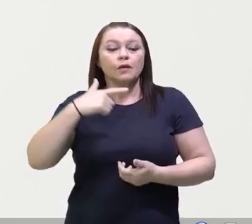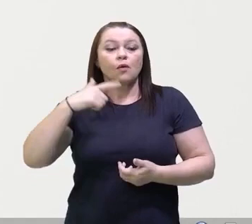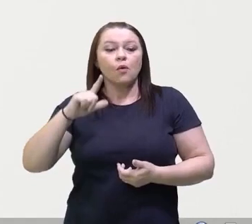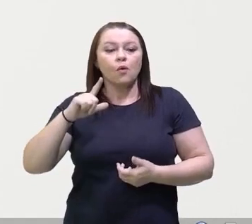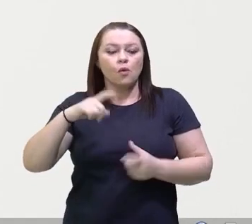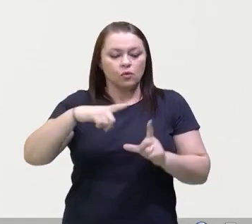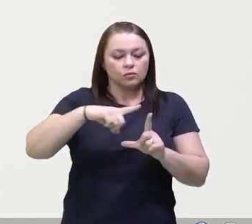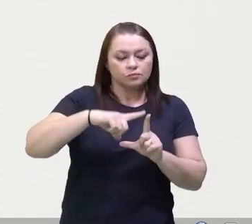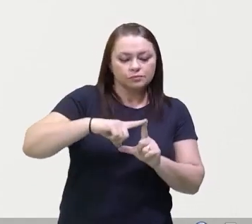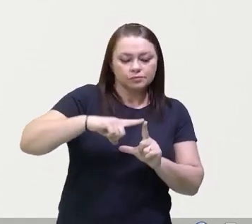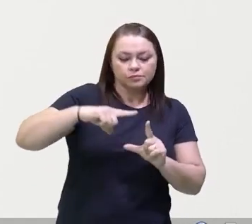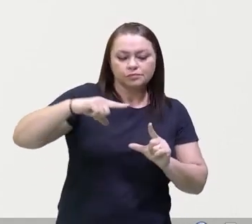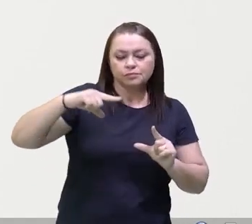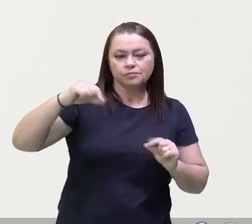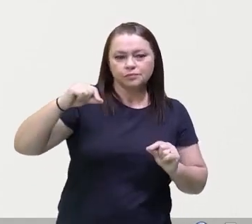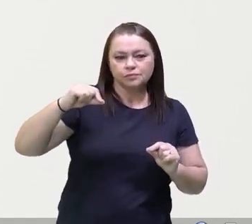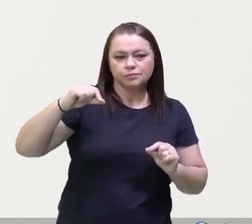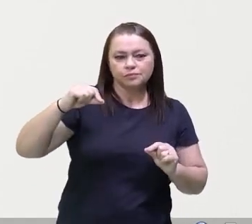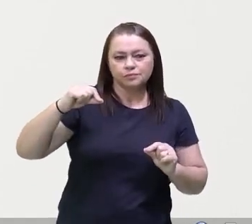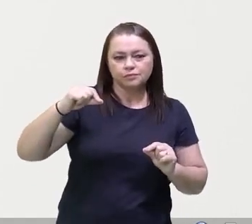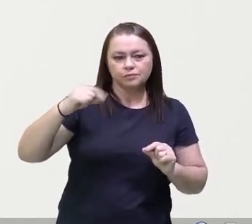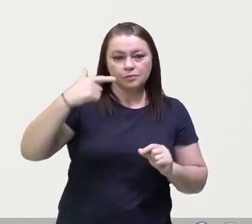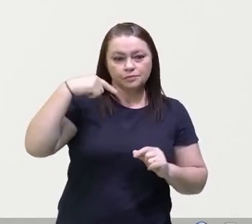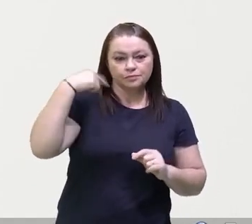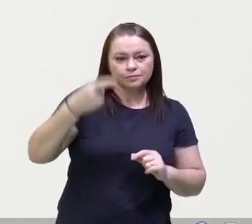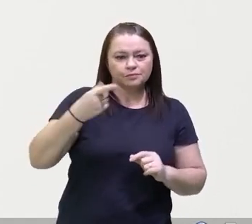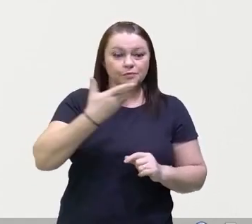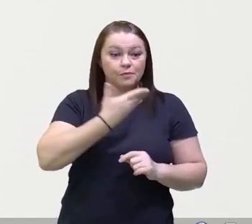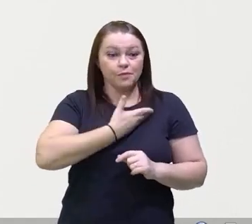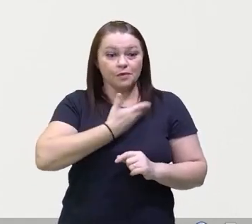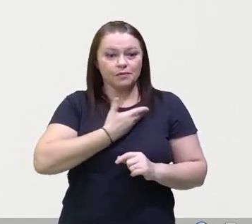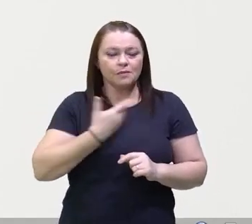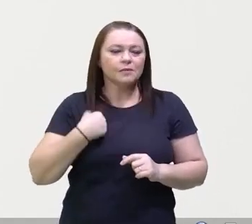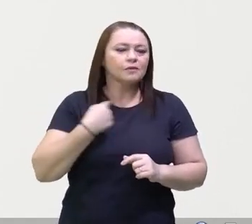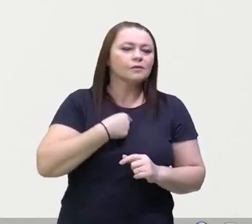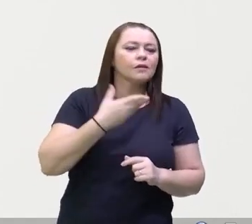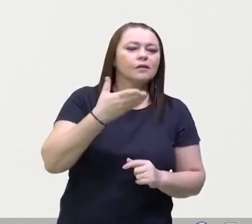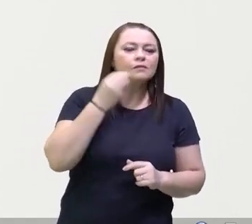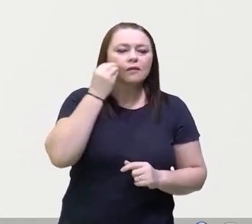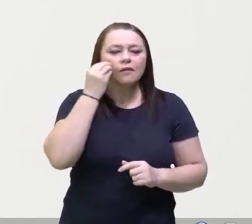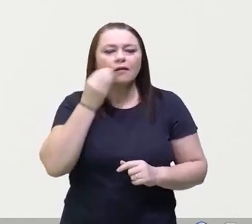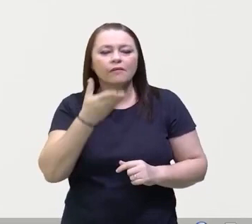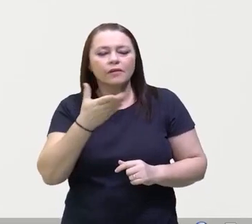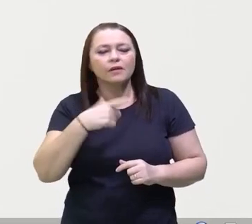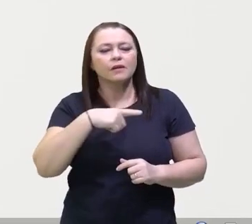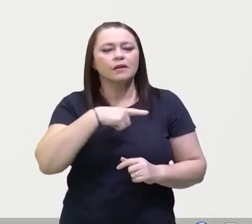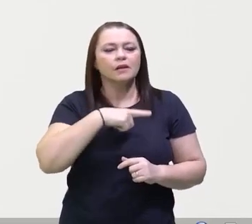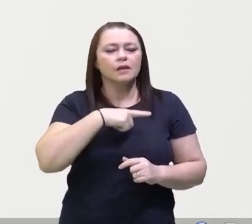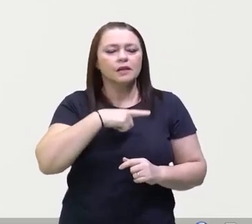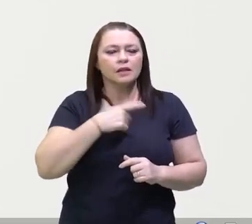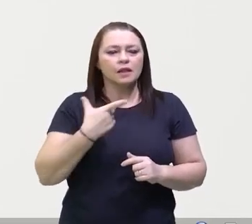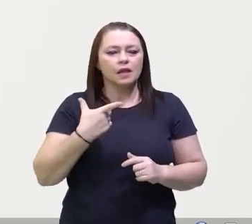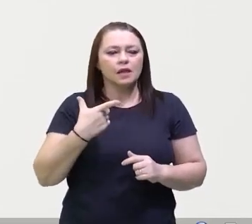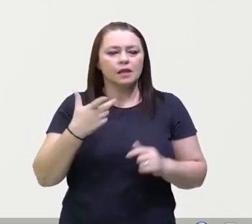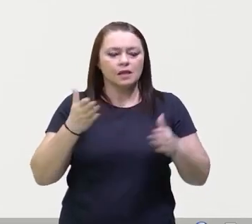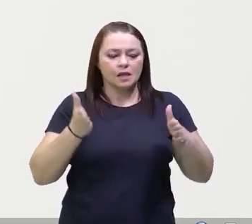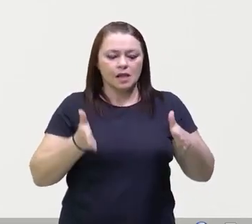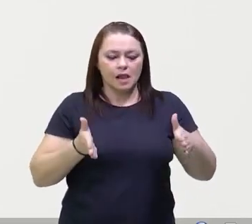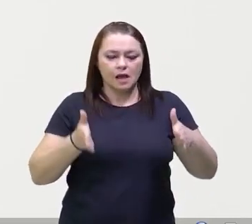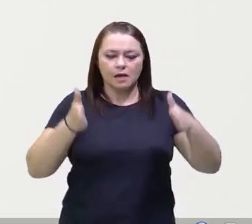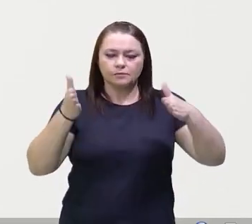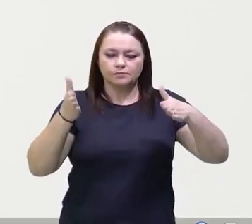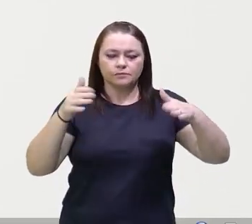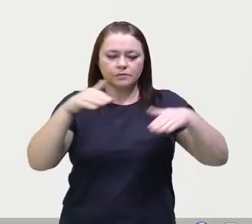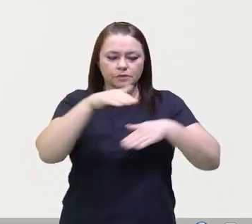Paralelogramo é o nosso próximo camaradinha, paralelogramo. Ele possui lados opostos paralelos,